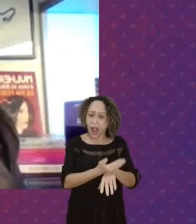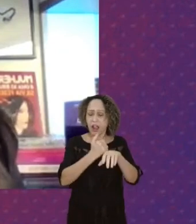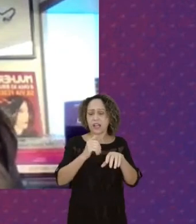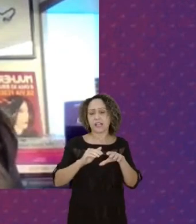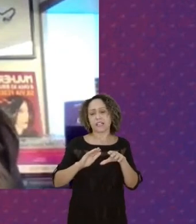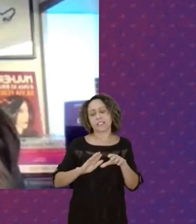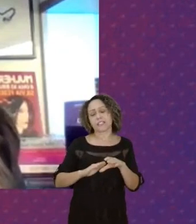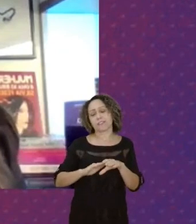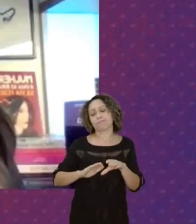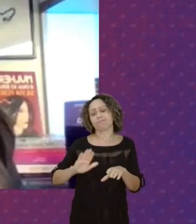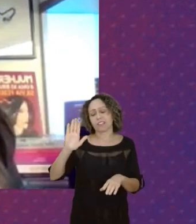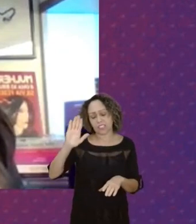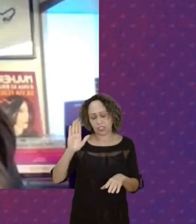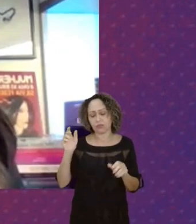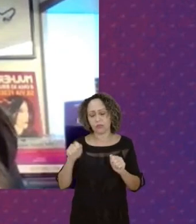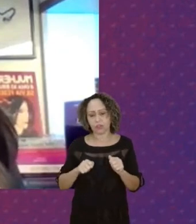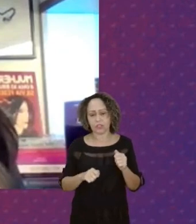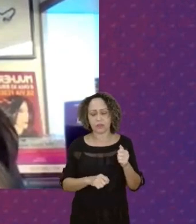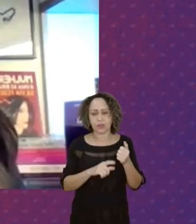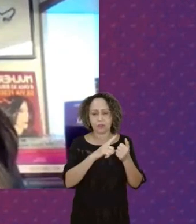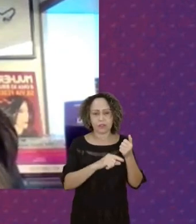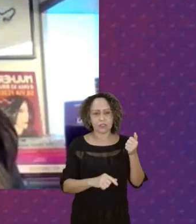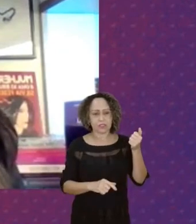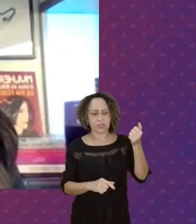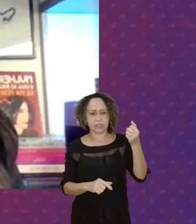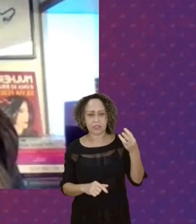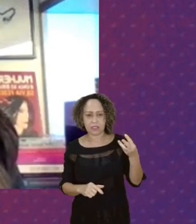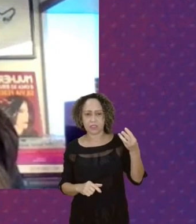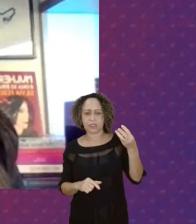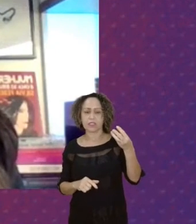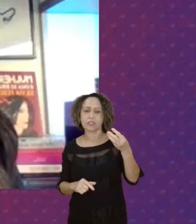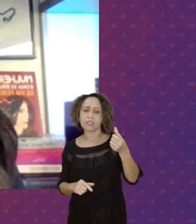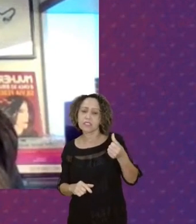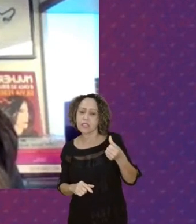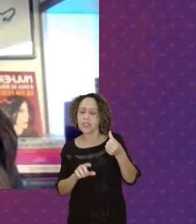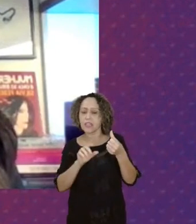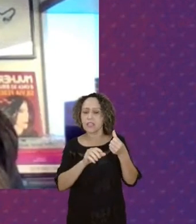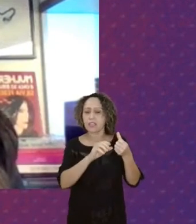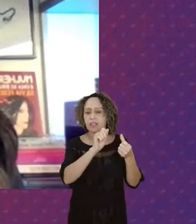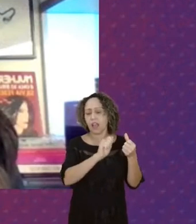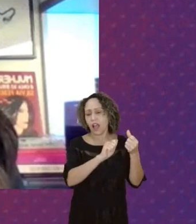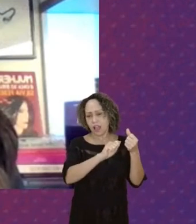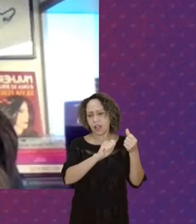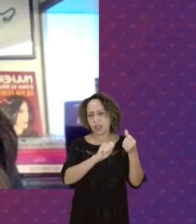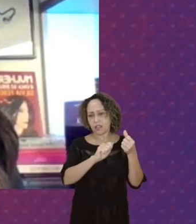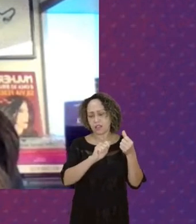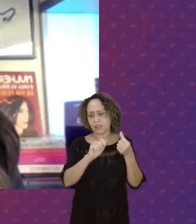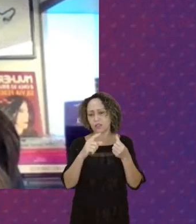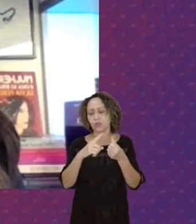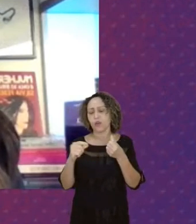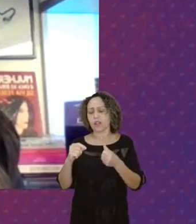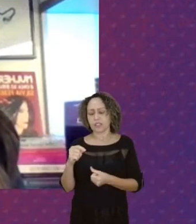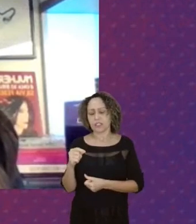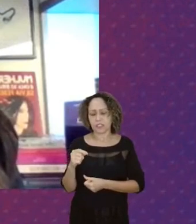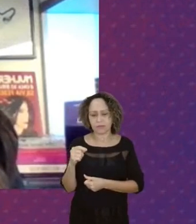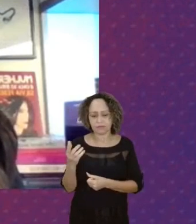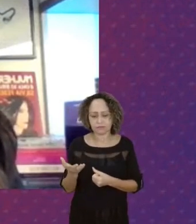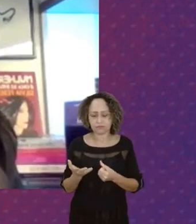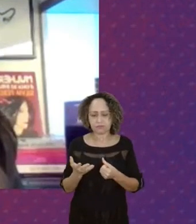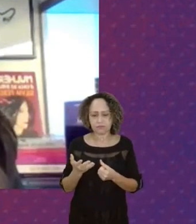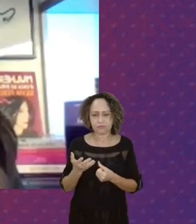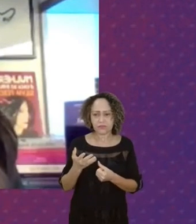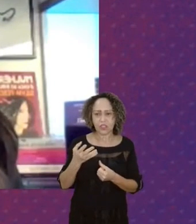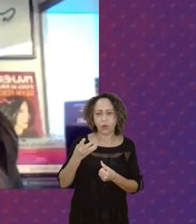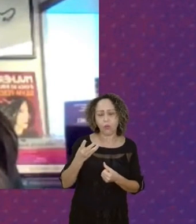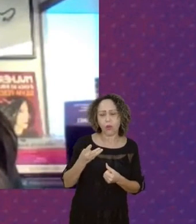artigo 36A da Lei 9.504 de 97, que é a Lei das Eleições, A Lei 9.504 de 97, que